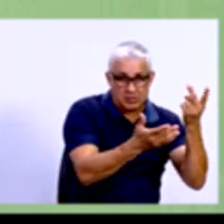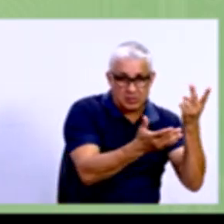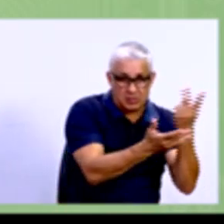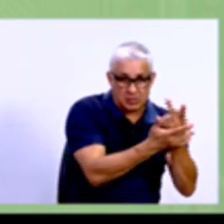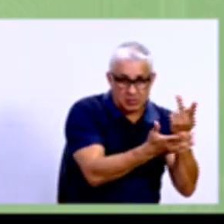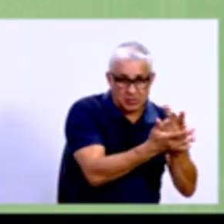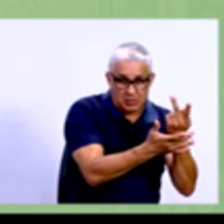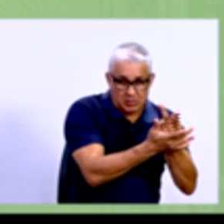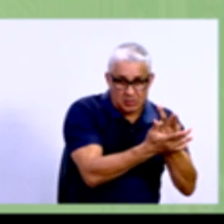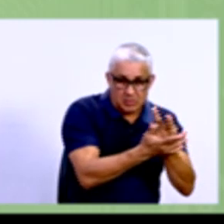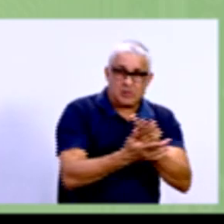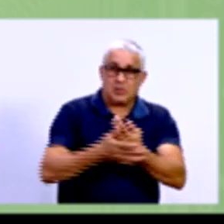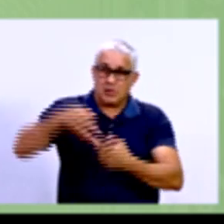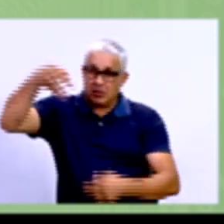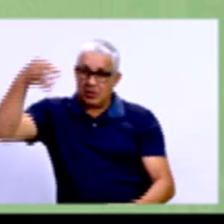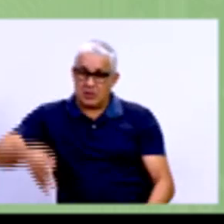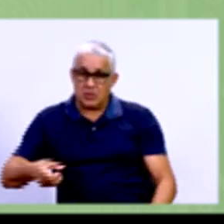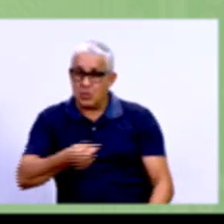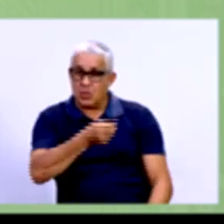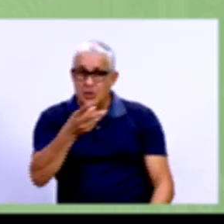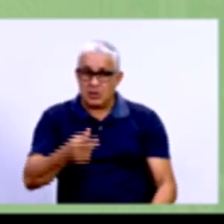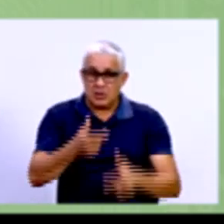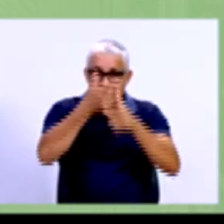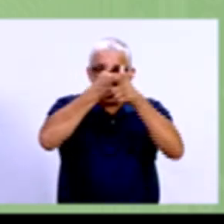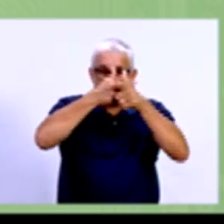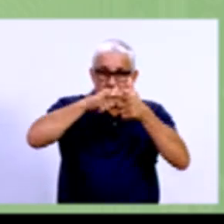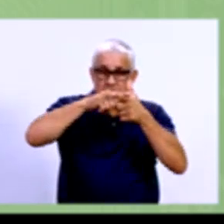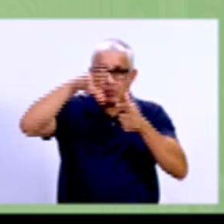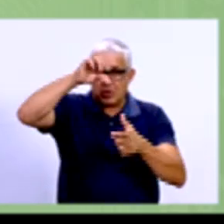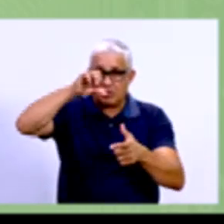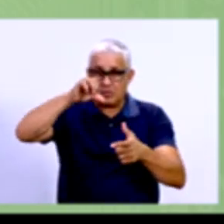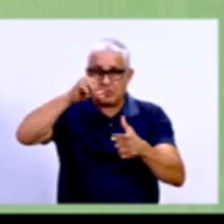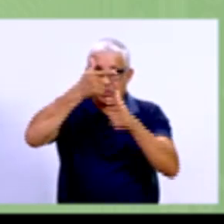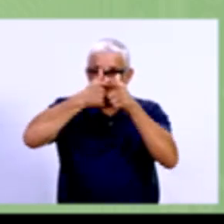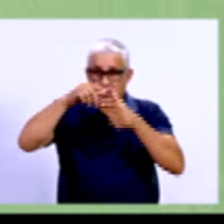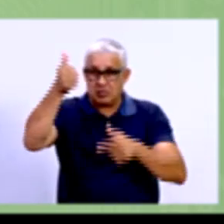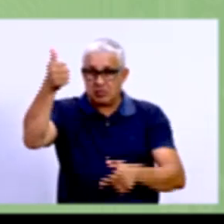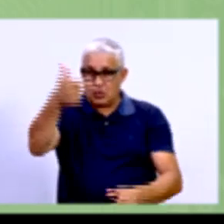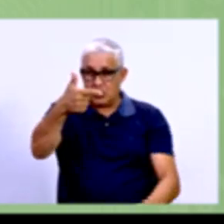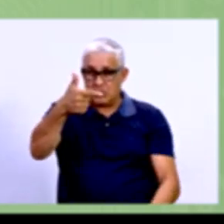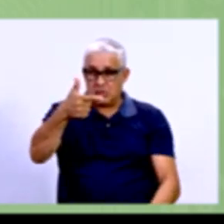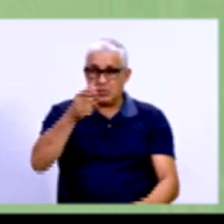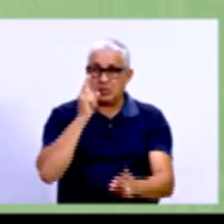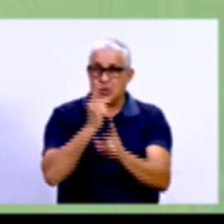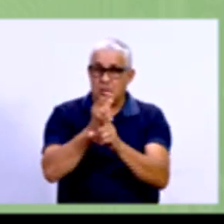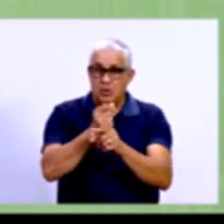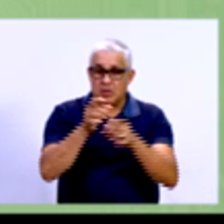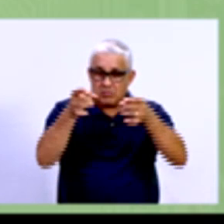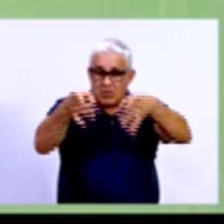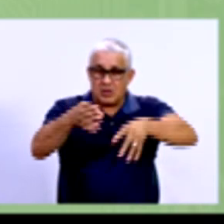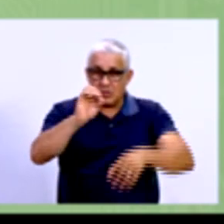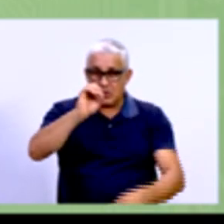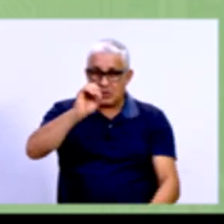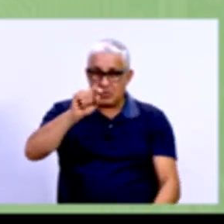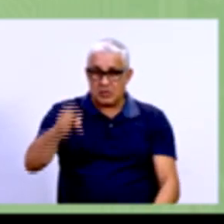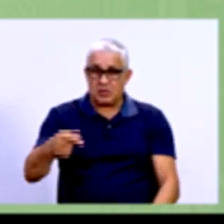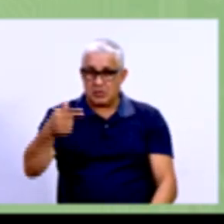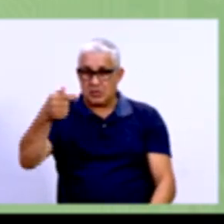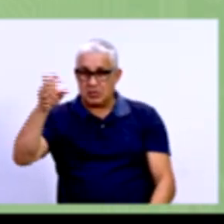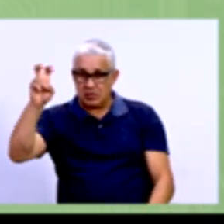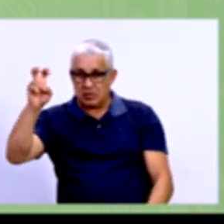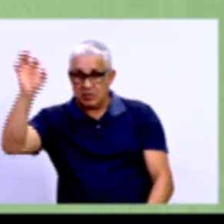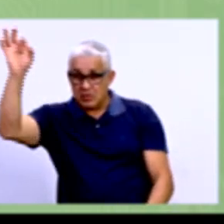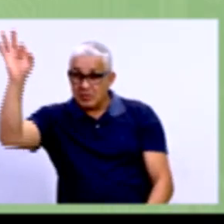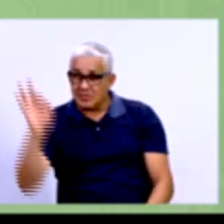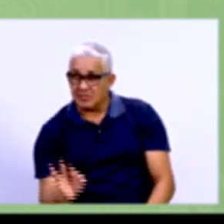de 12. O que nós vamos fazer? Dividir 9 por 12. Então, a gente vai encontrar aqui 0,75.